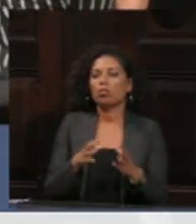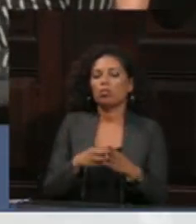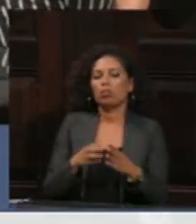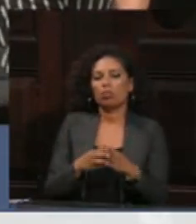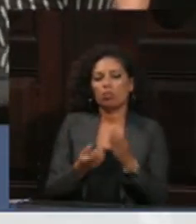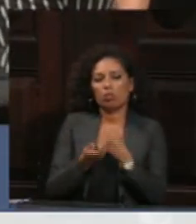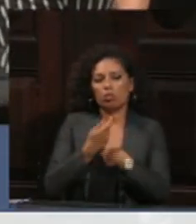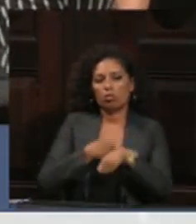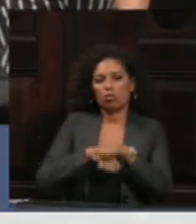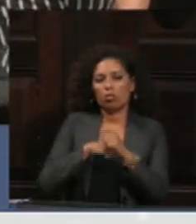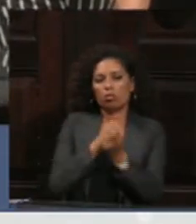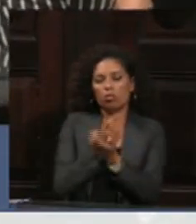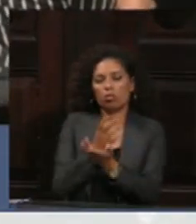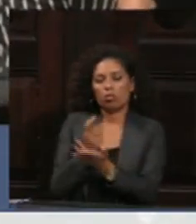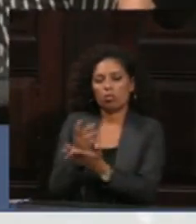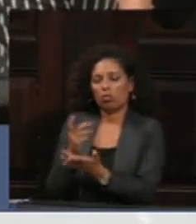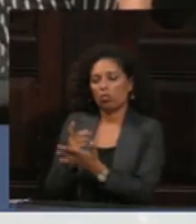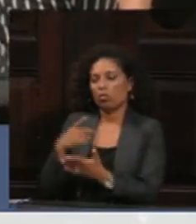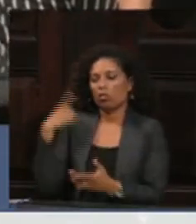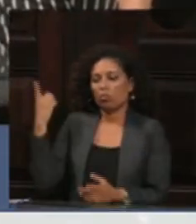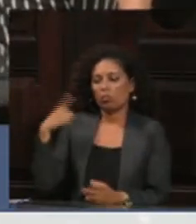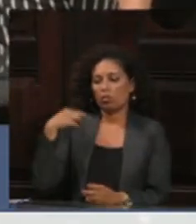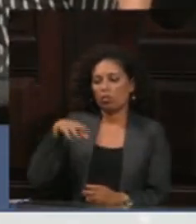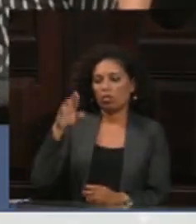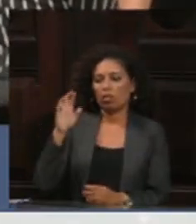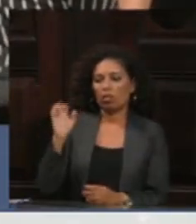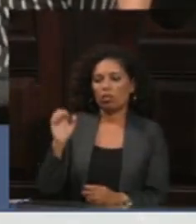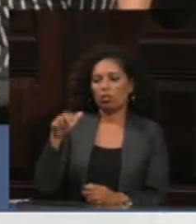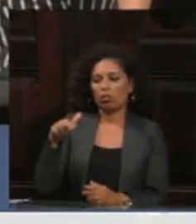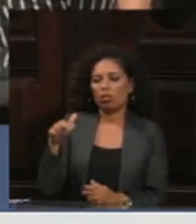de Economia, Indústria e Comércio, deputado Renan Ferreirinha.